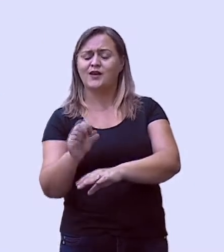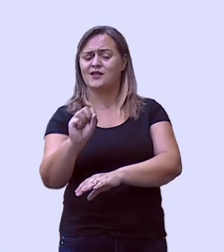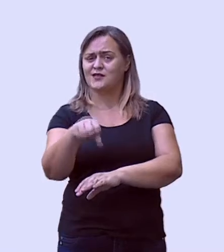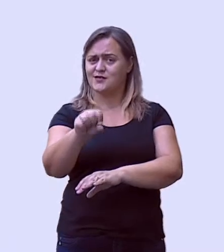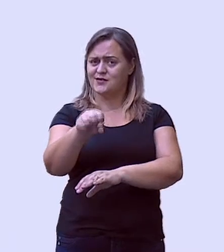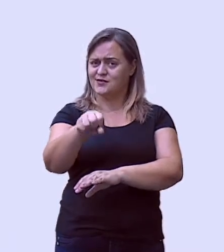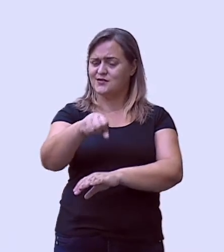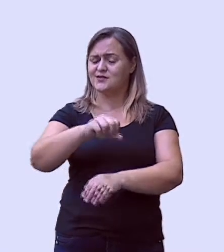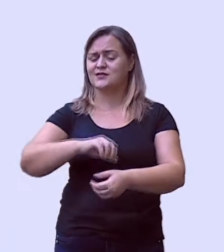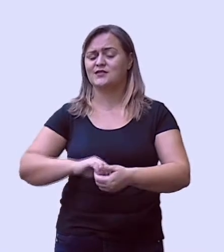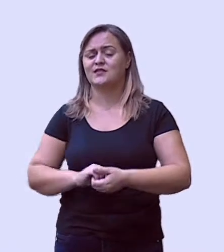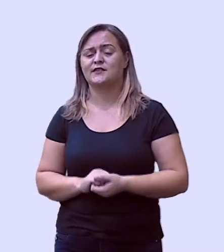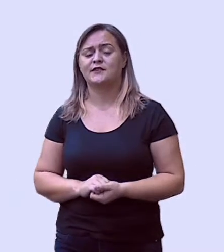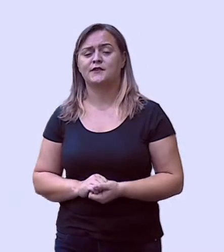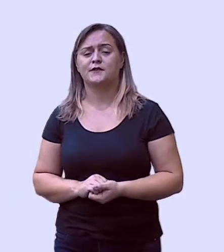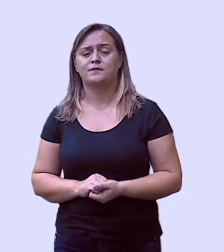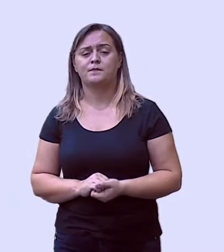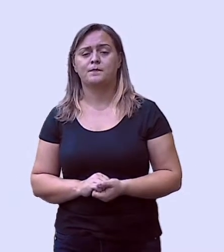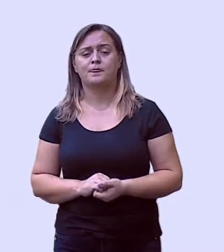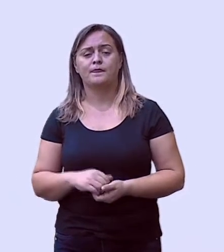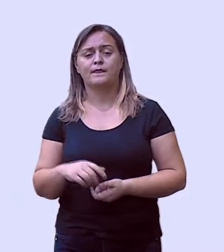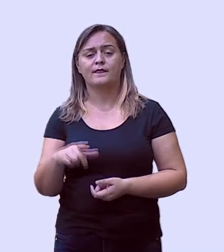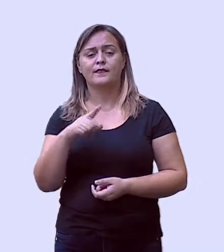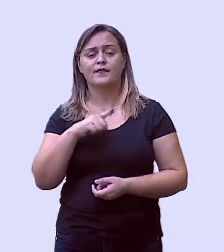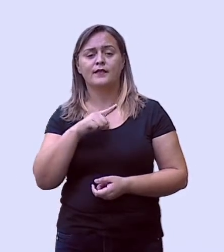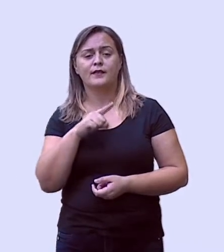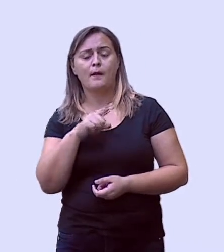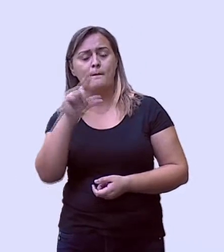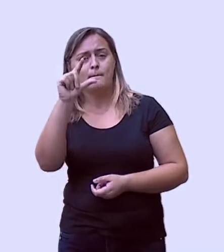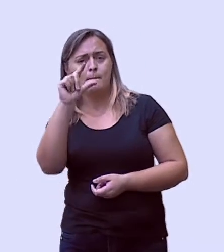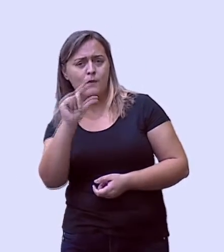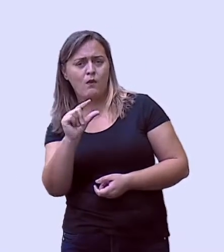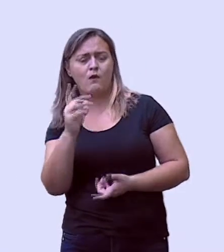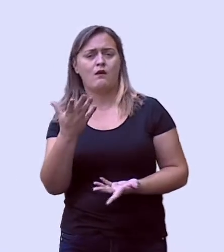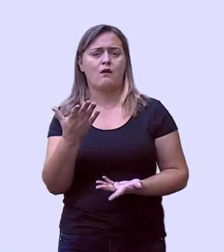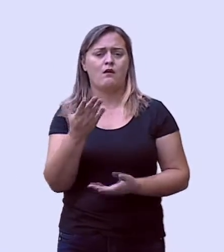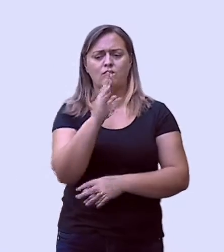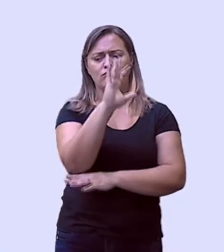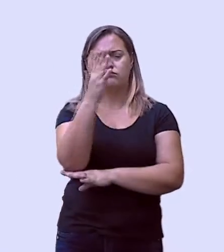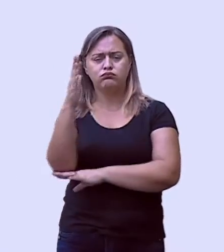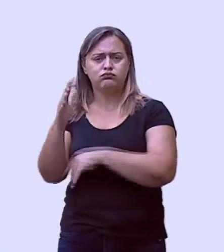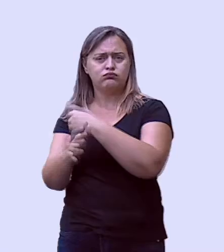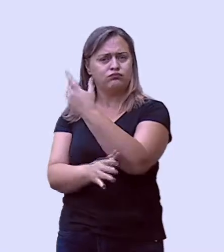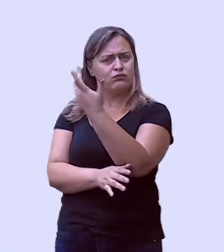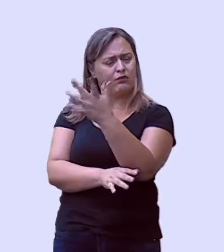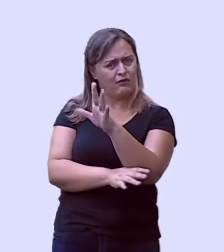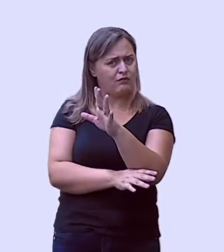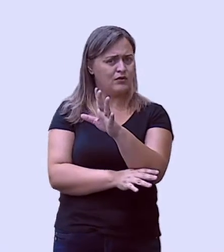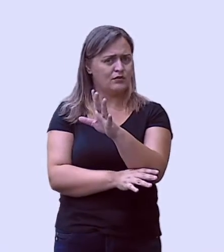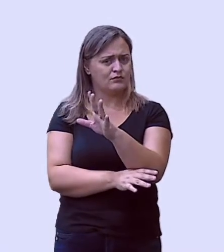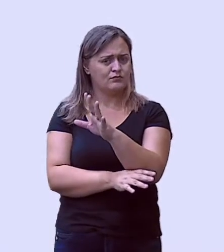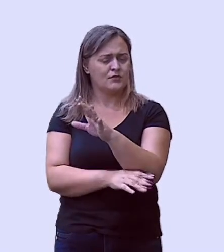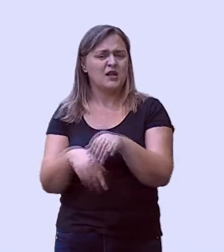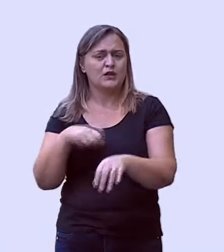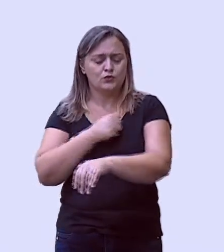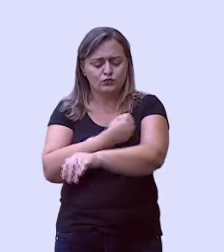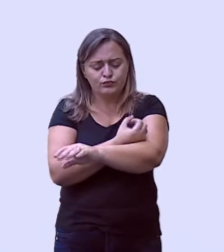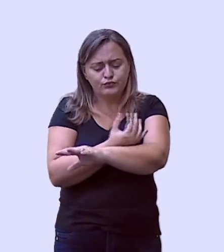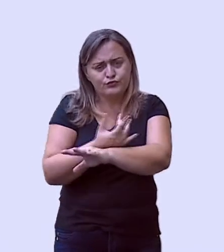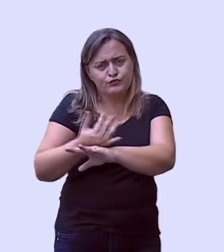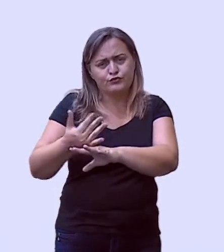com poucas árvores, coberto por grama e capim. Esse ambiente de clima